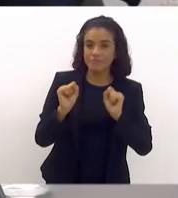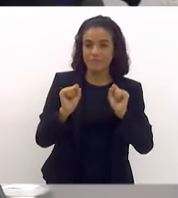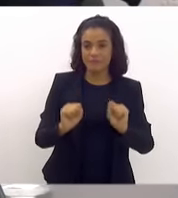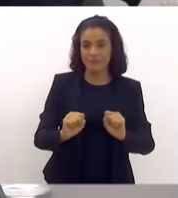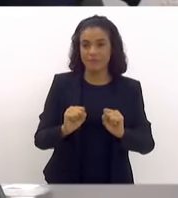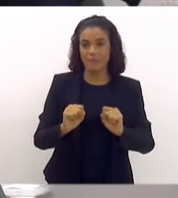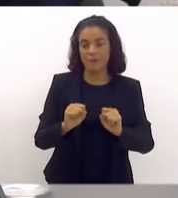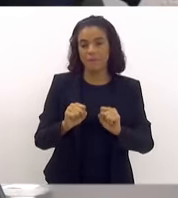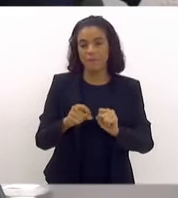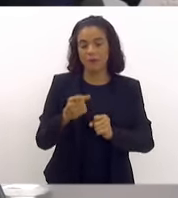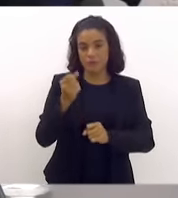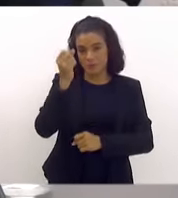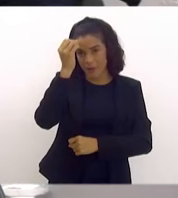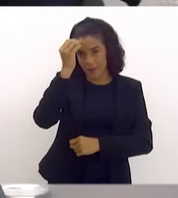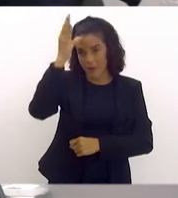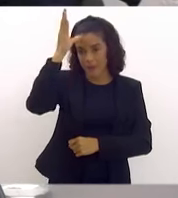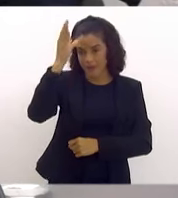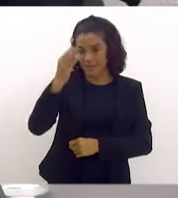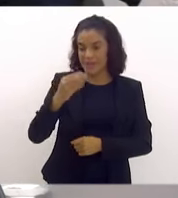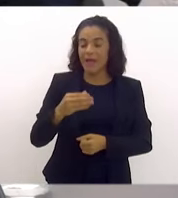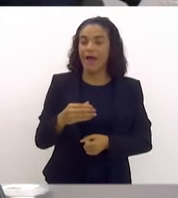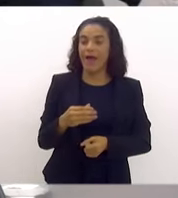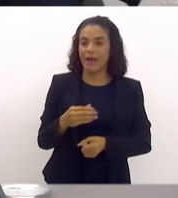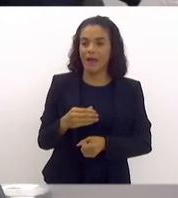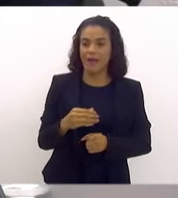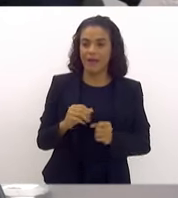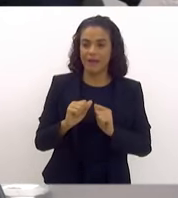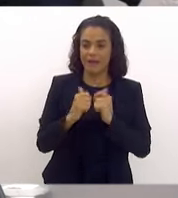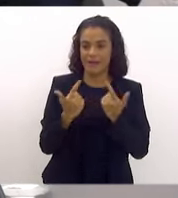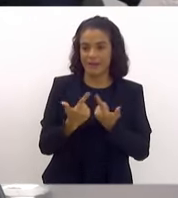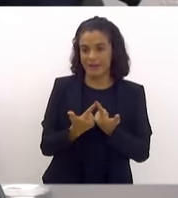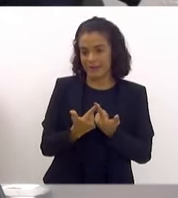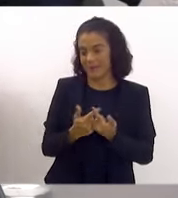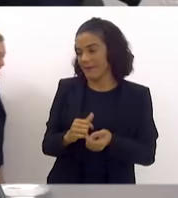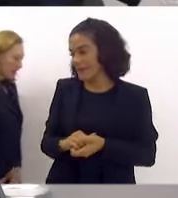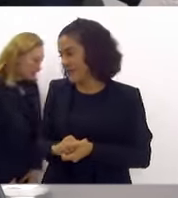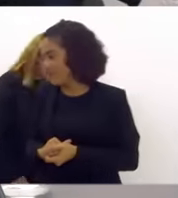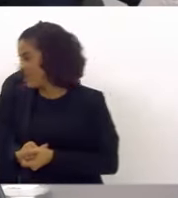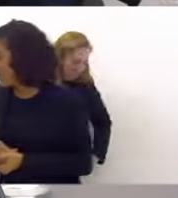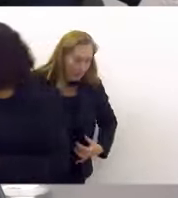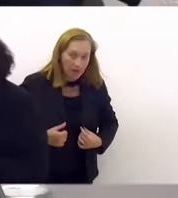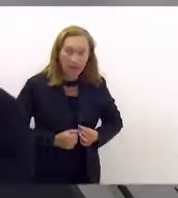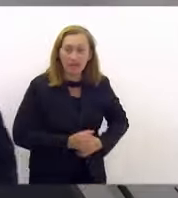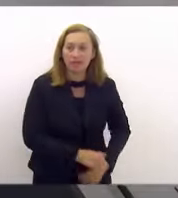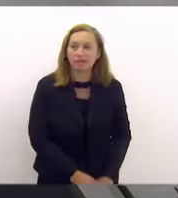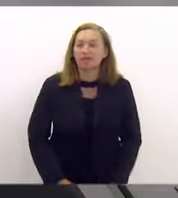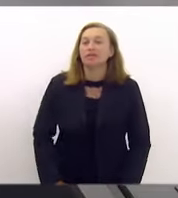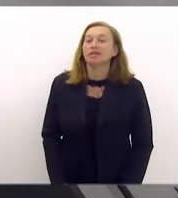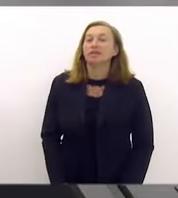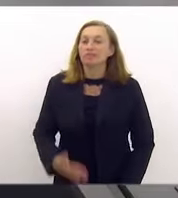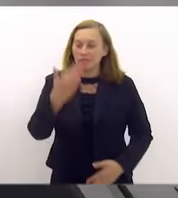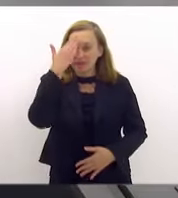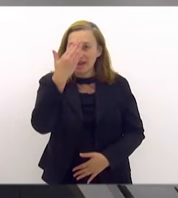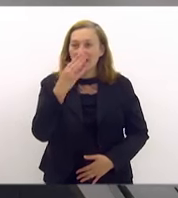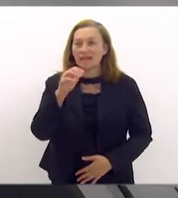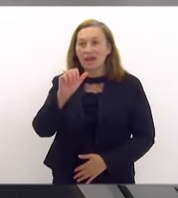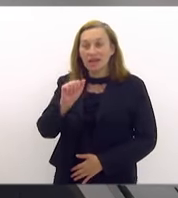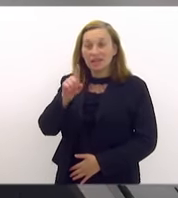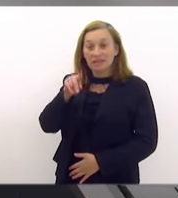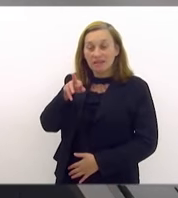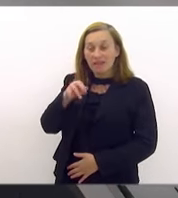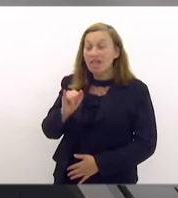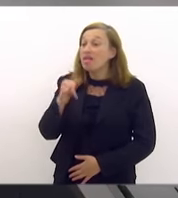conhecimento dessa casa antes do Ministério Público então F ficamos à disposição muito obrigada senhora Adriana super